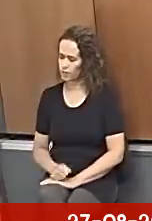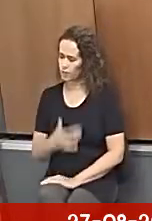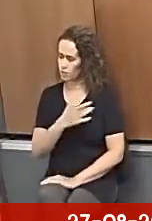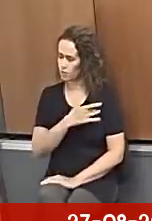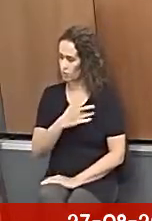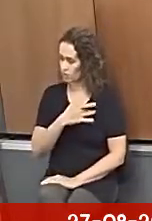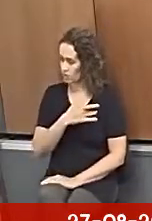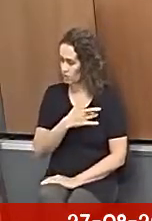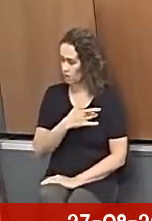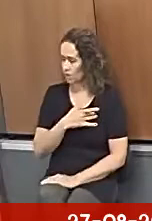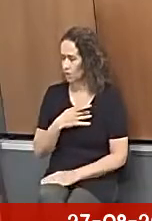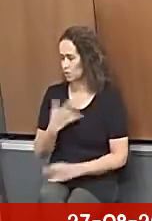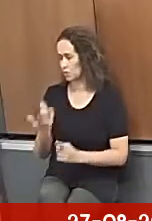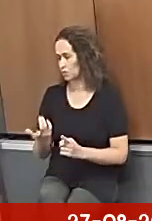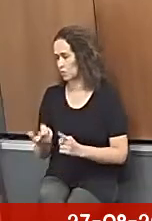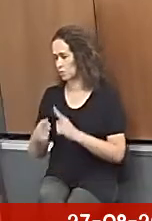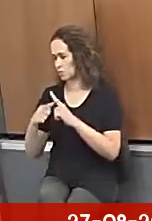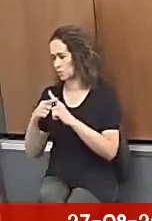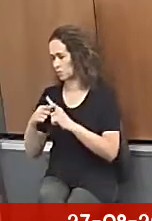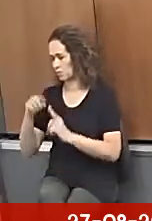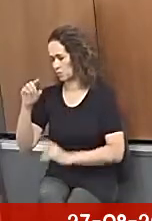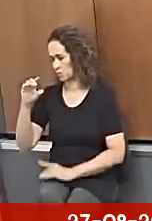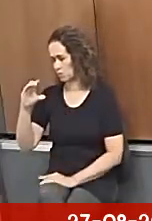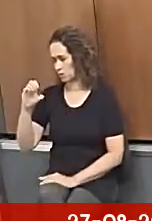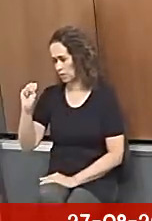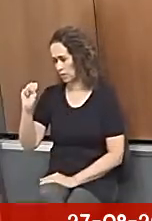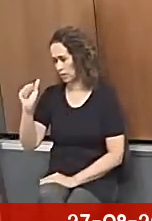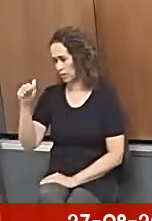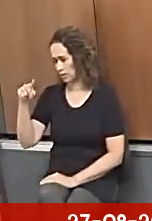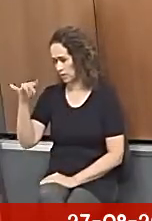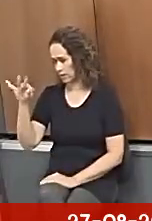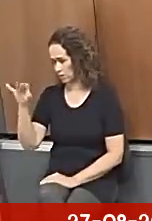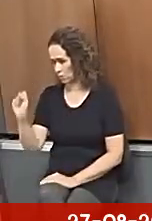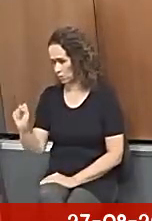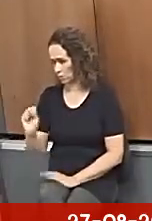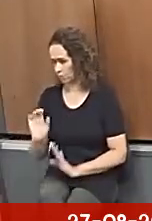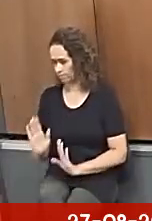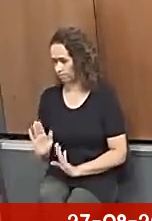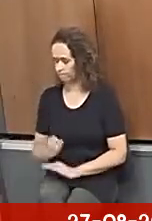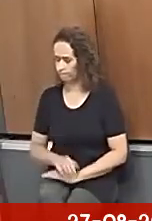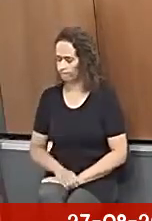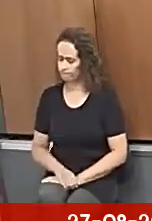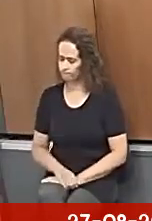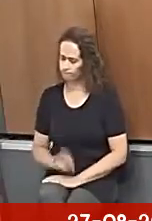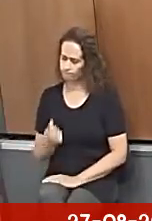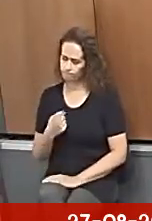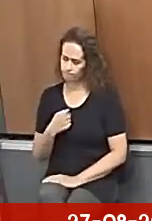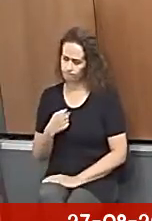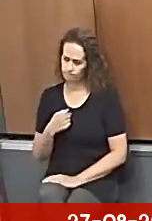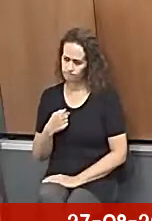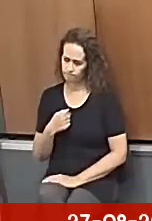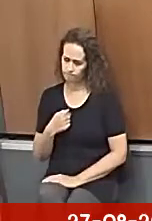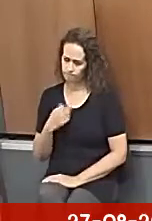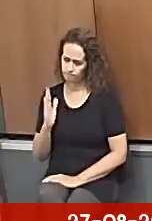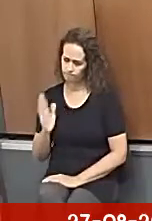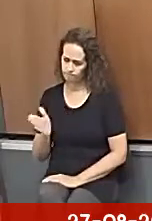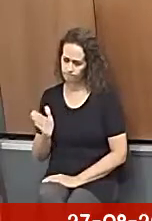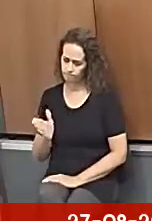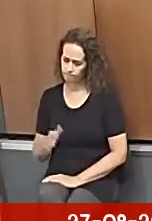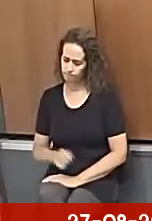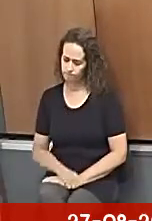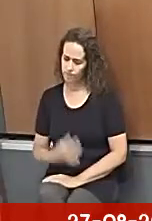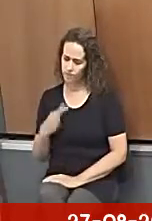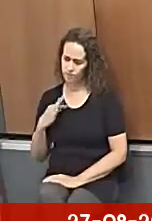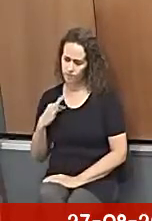cruzeiro mandante na verdade é só um parêntese né eu atuo como